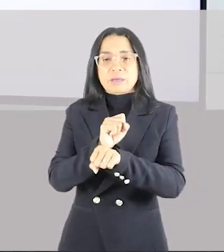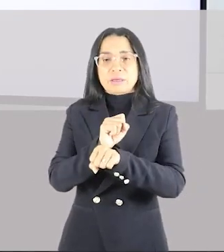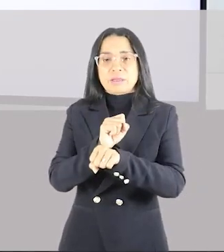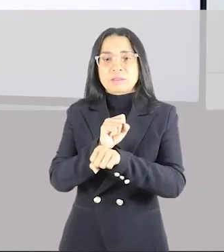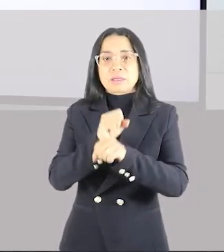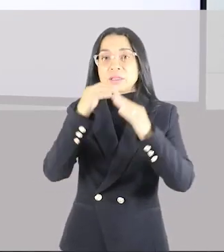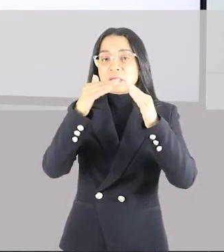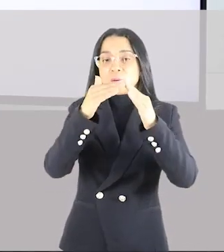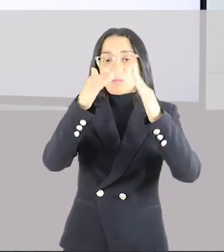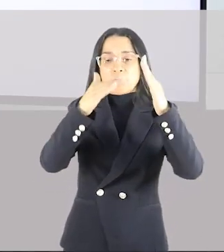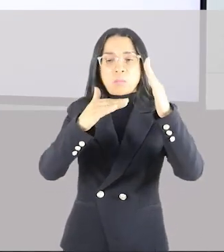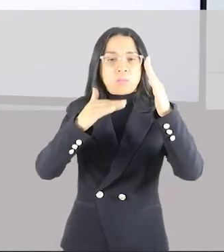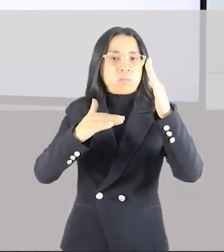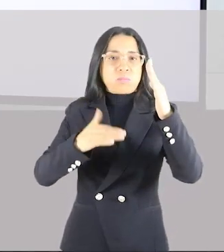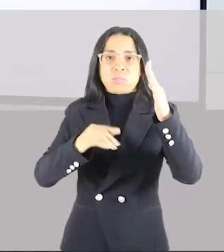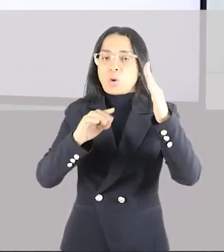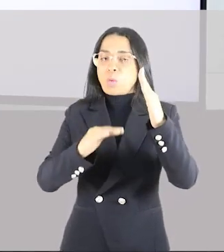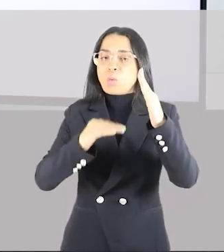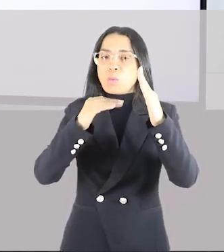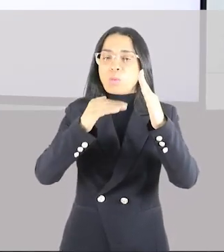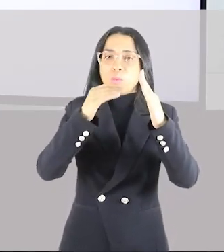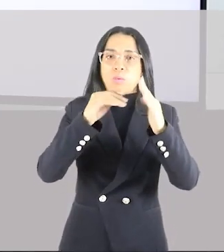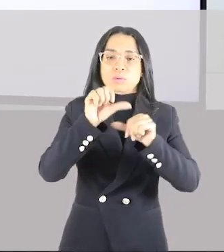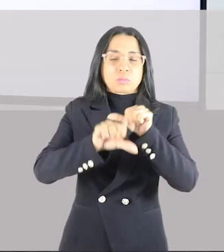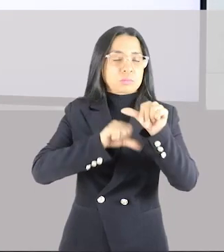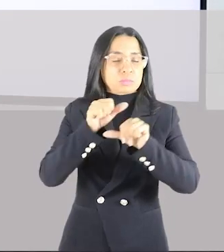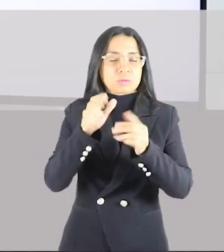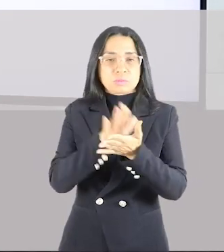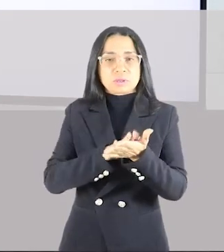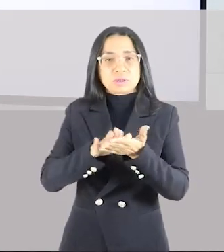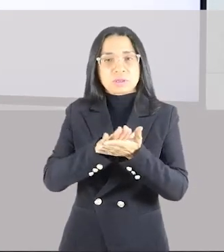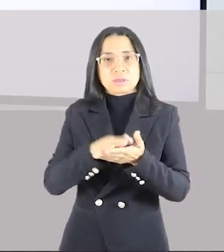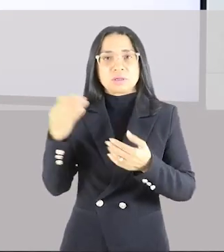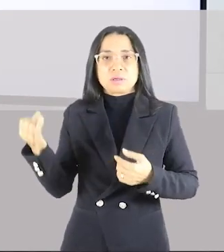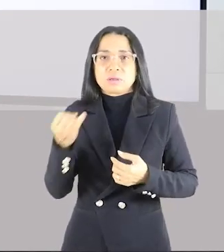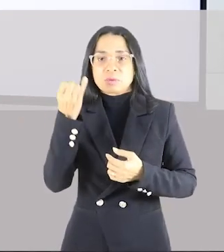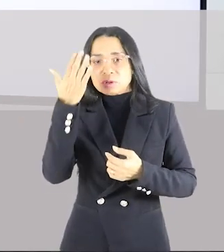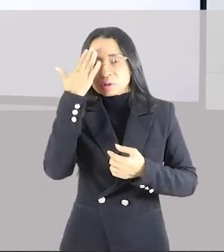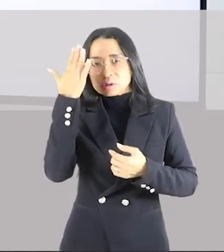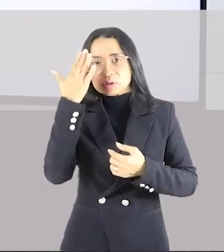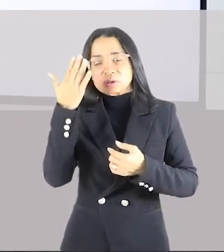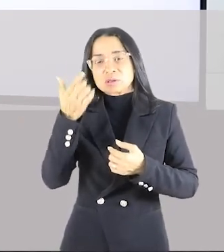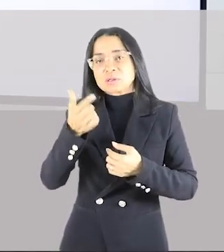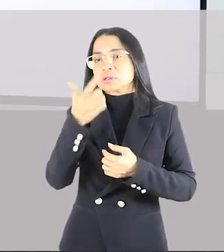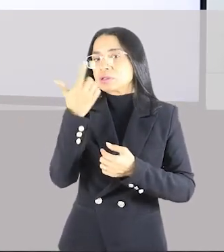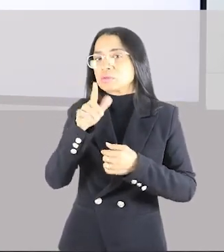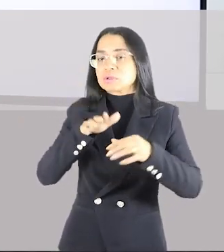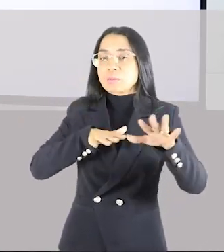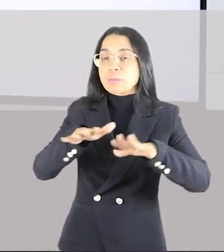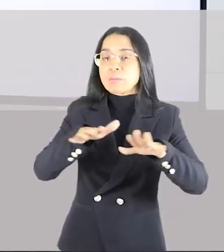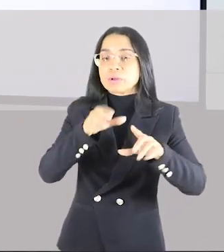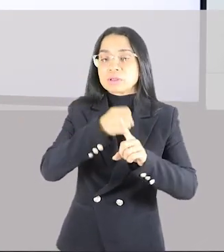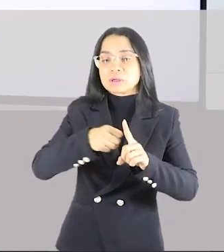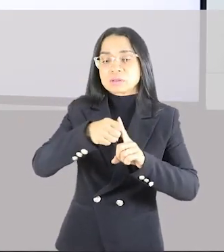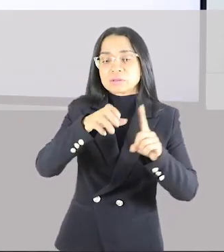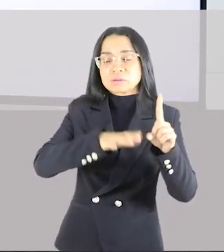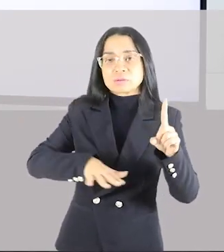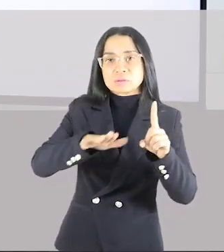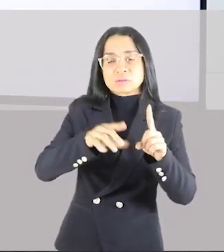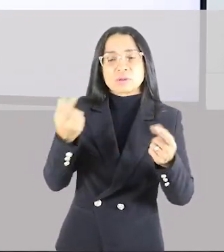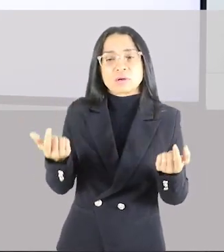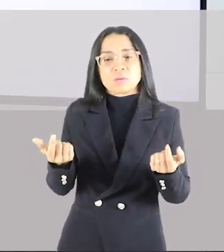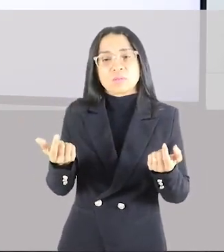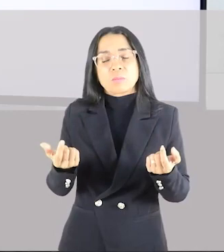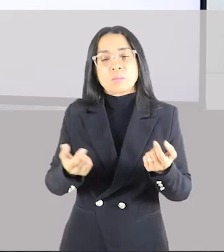artesão comerciante, ou chegava enquanto faraó. É importante entender isso, que não existia mobilidade social dentro dessa pirâmide social